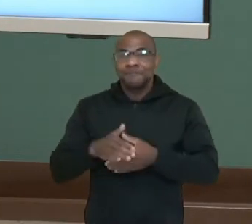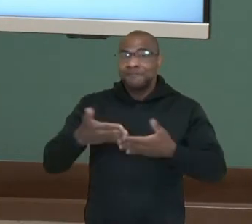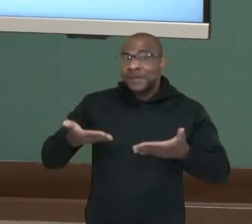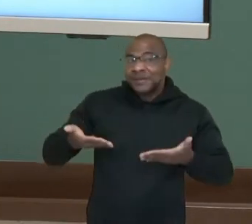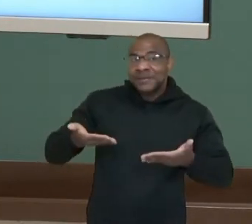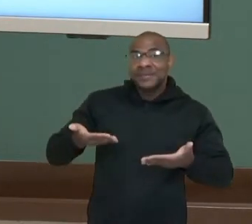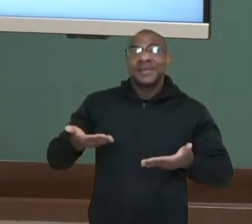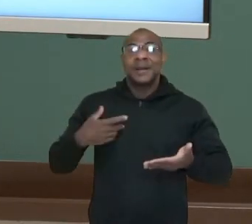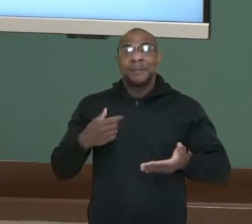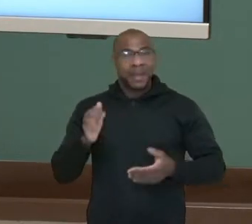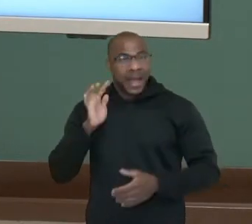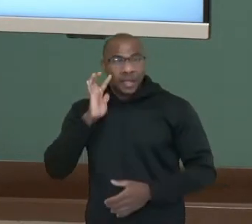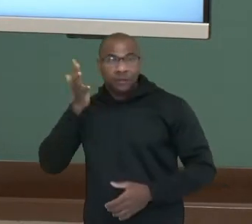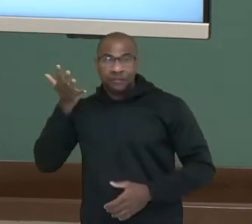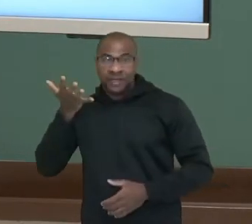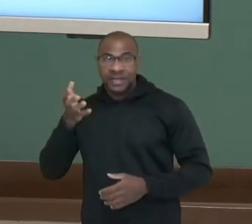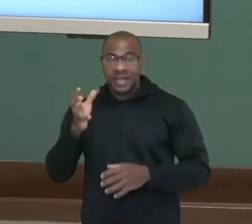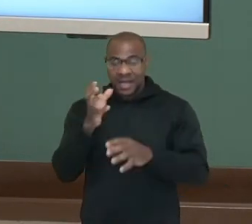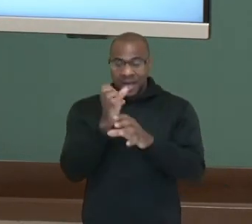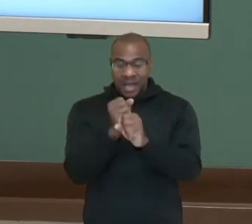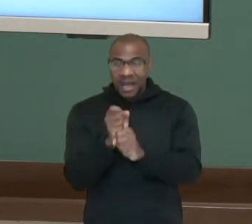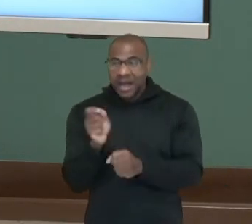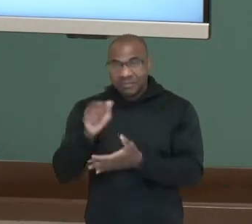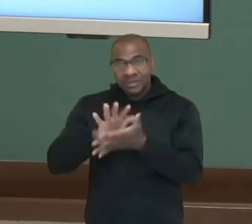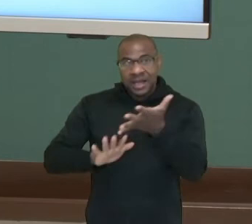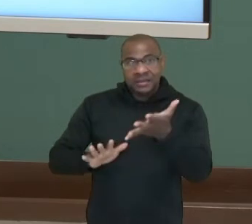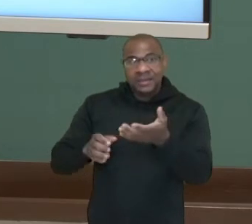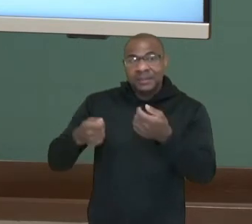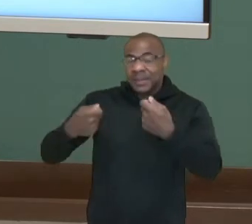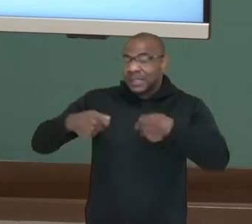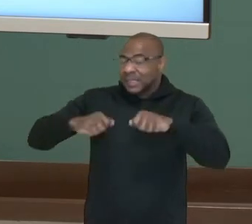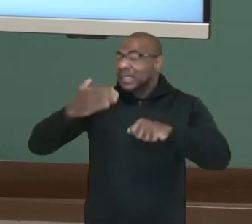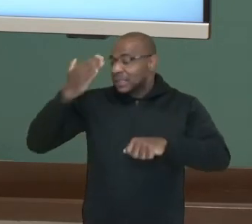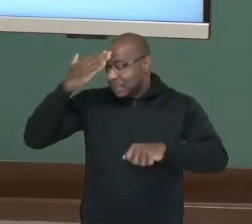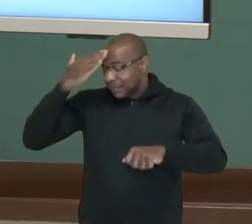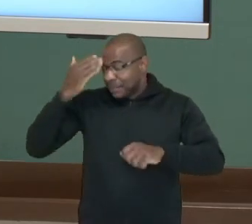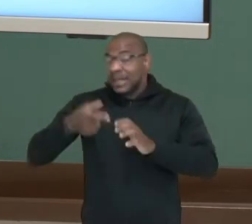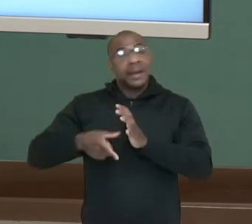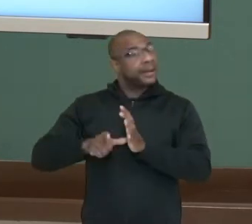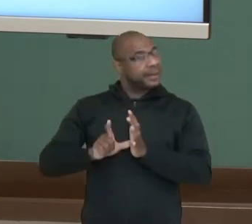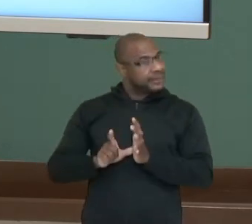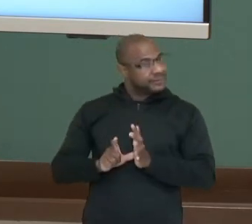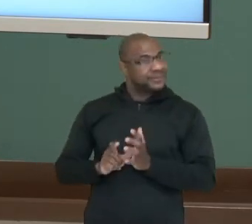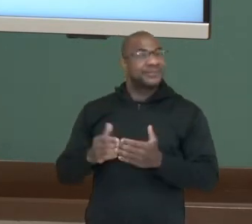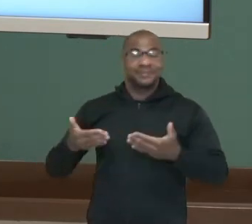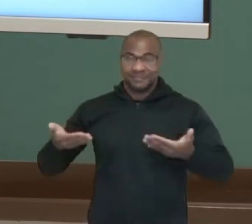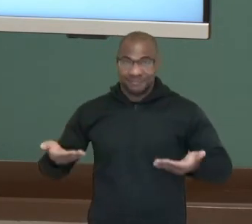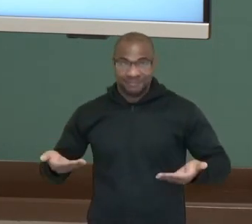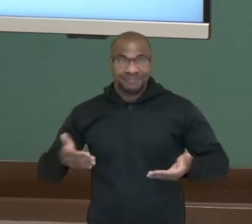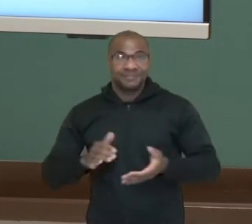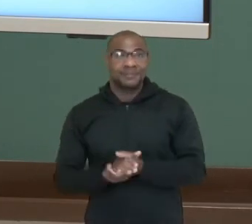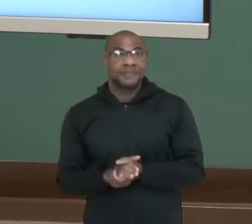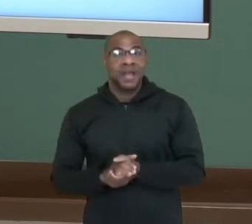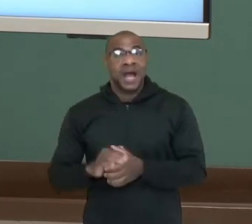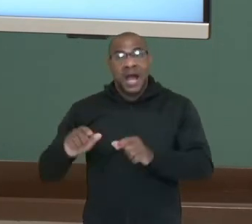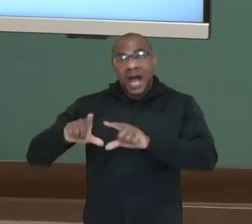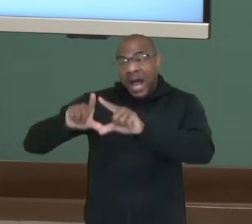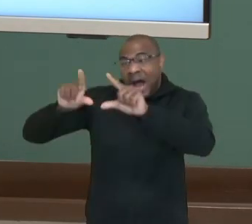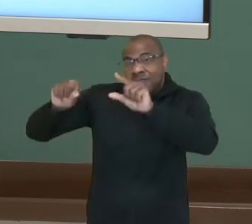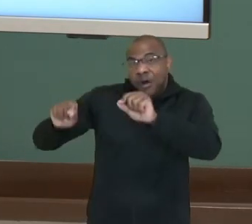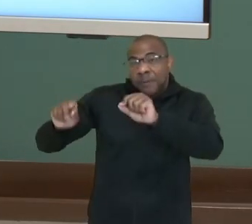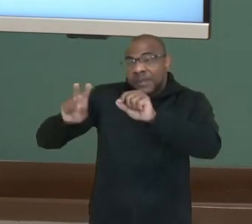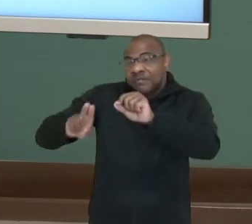resolver esse exercício de função, você precisou saber disso antes, né? Então, a fórmula que